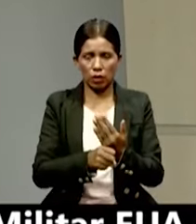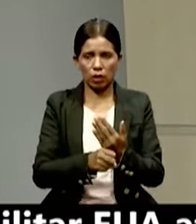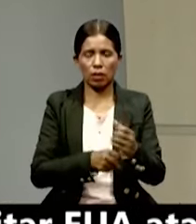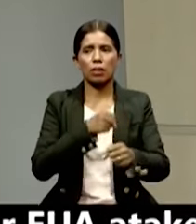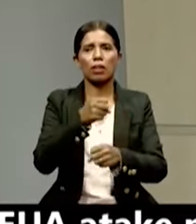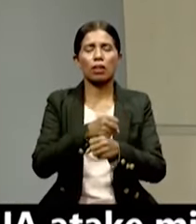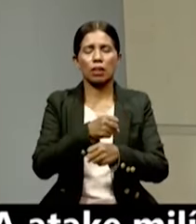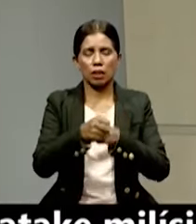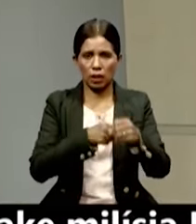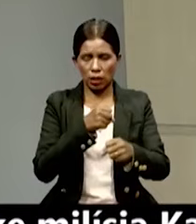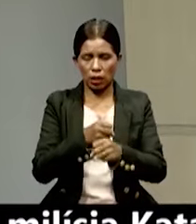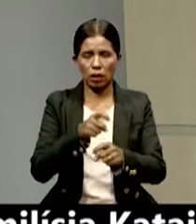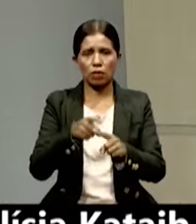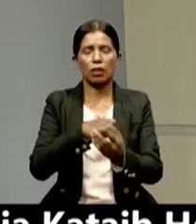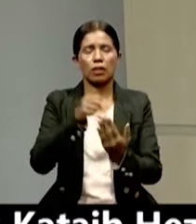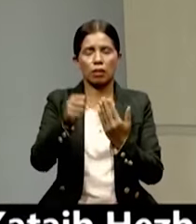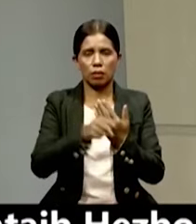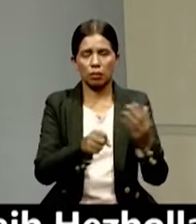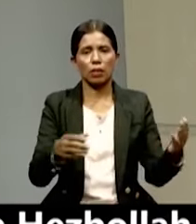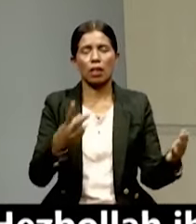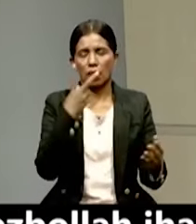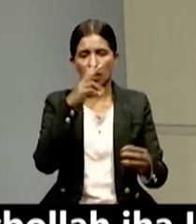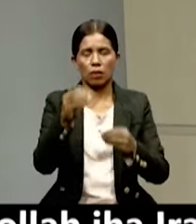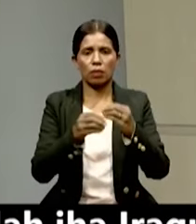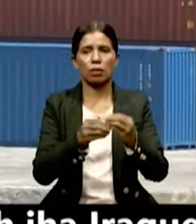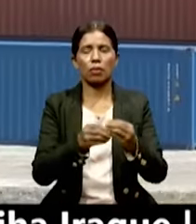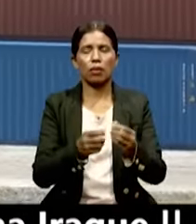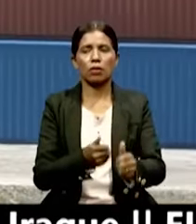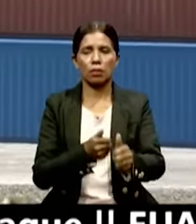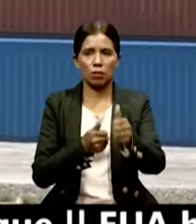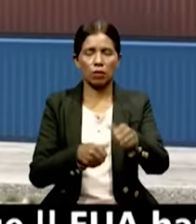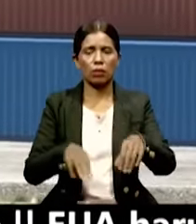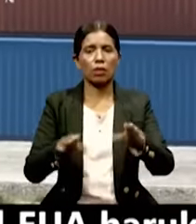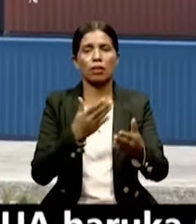ten ser implementa ia rate no fond, baseado inflação no dene ia.